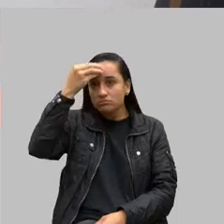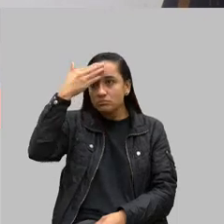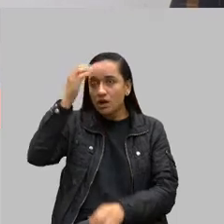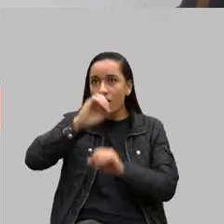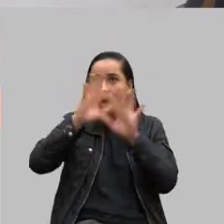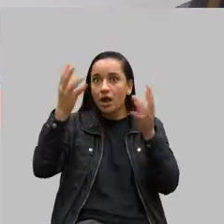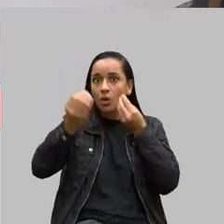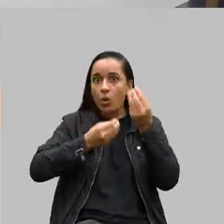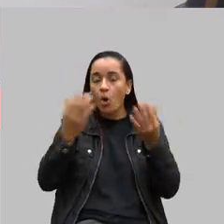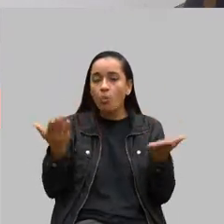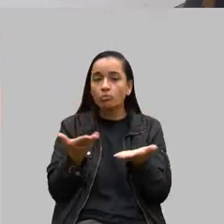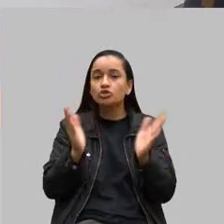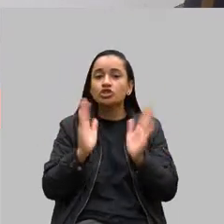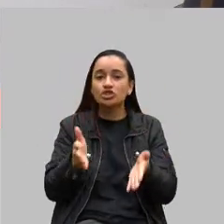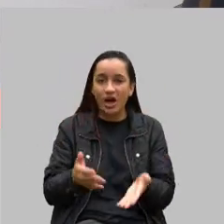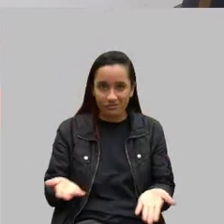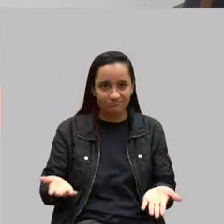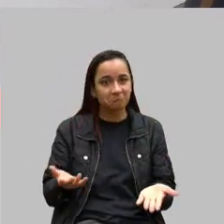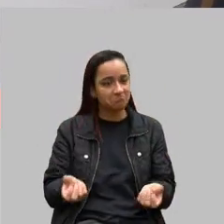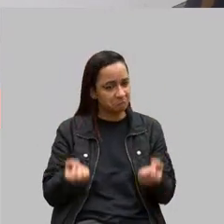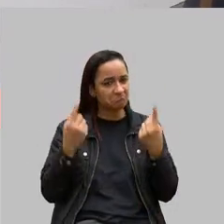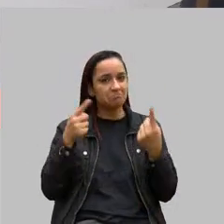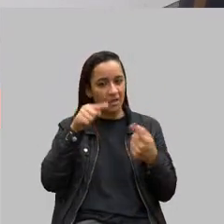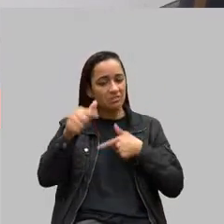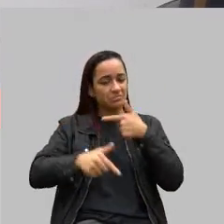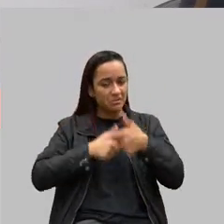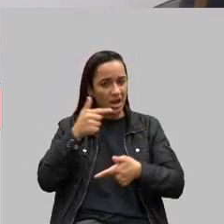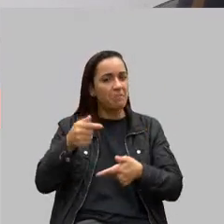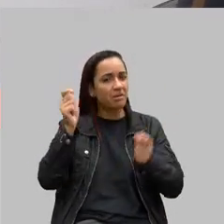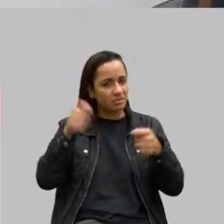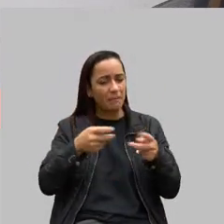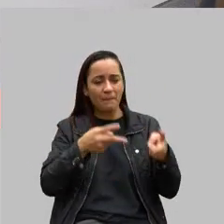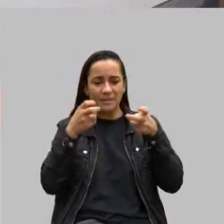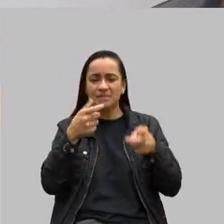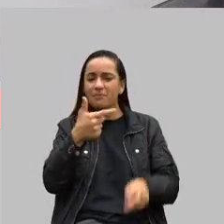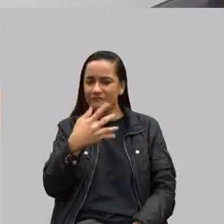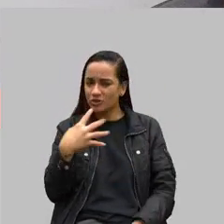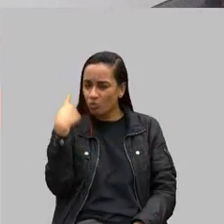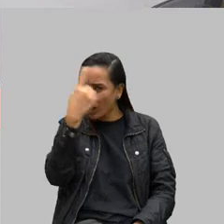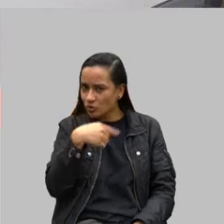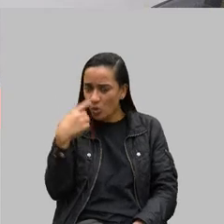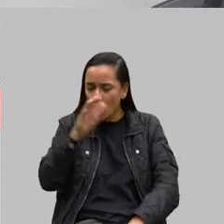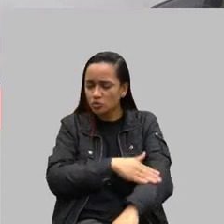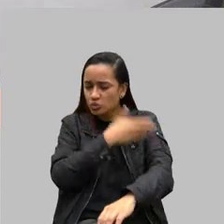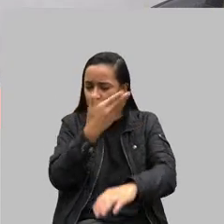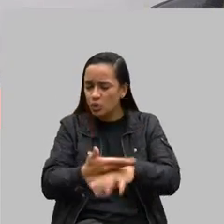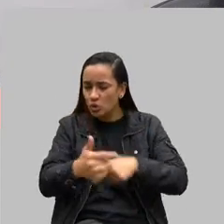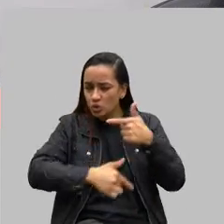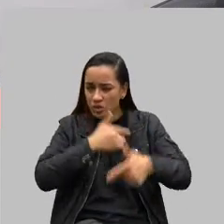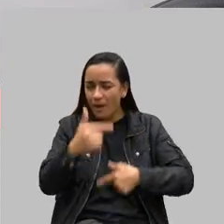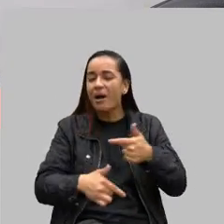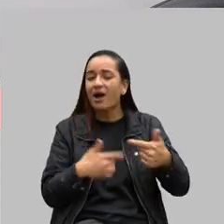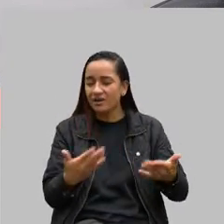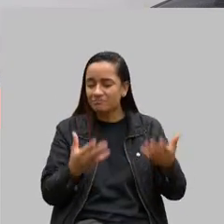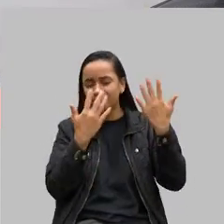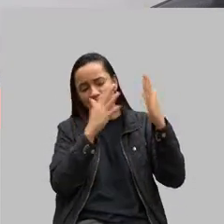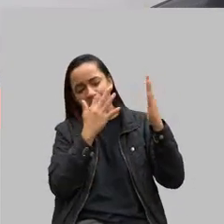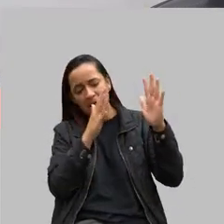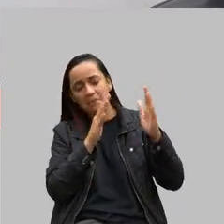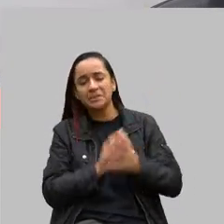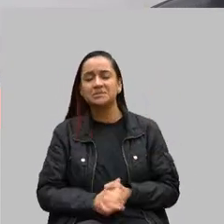que tá a obra isso aí é de alguém que tá trabalhando assim é 24 horas pelo Estado Parabéns Pedro